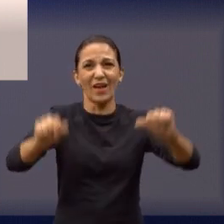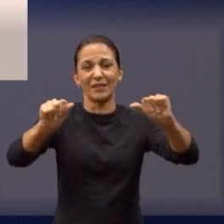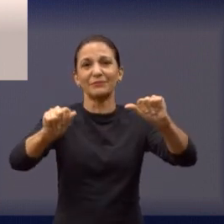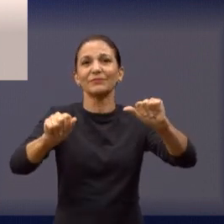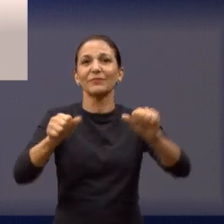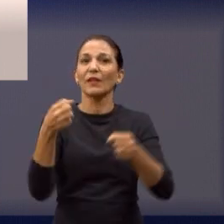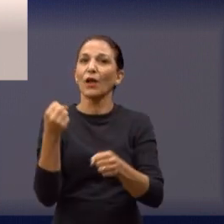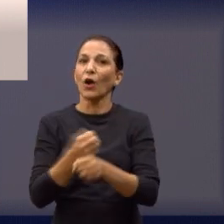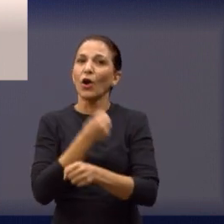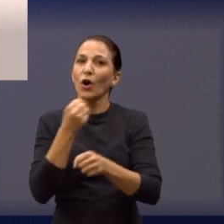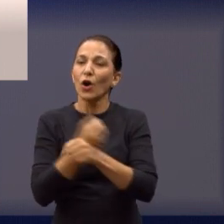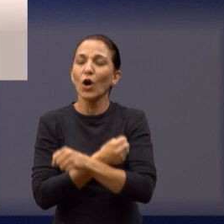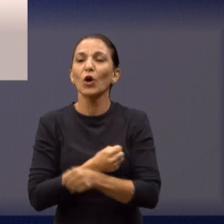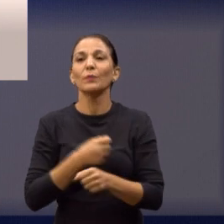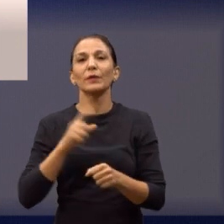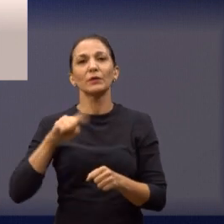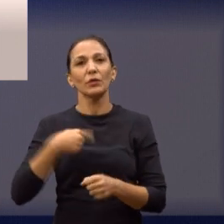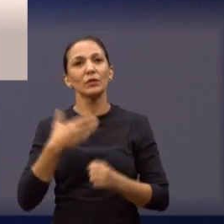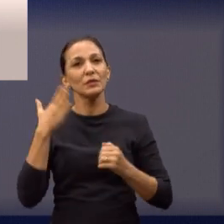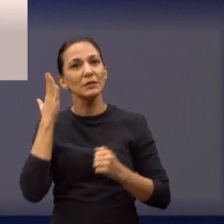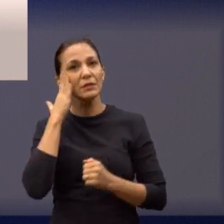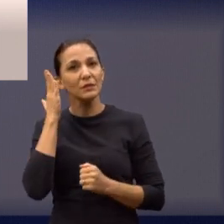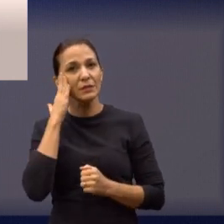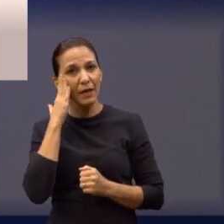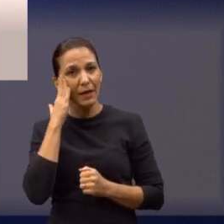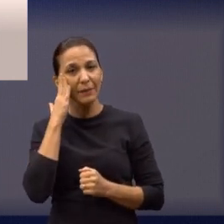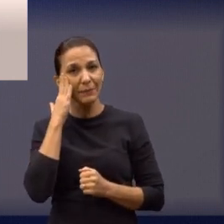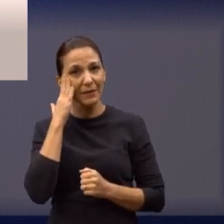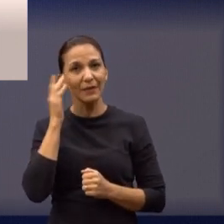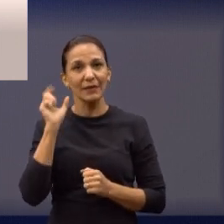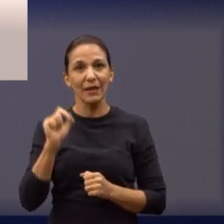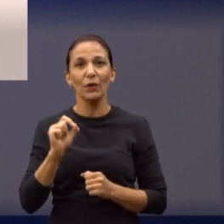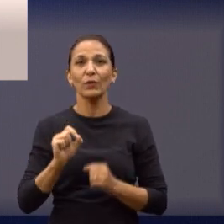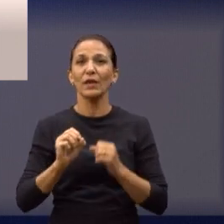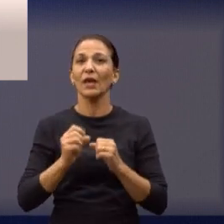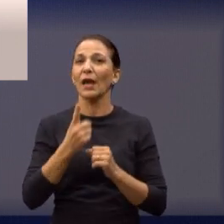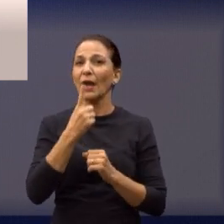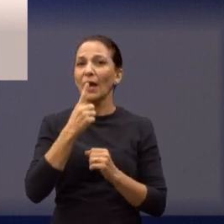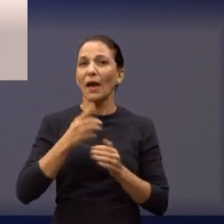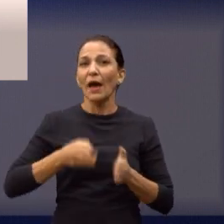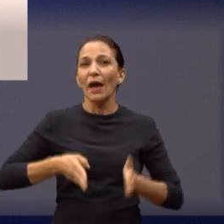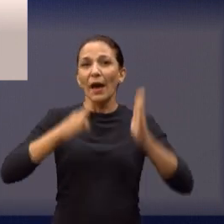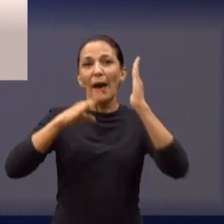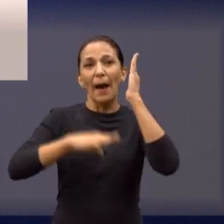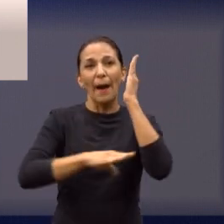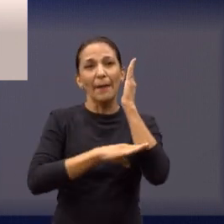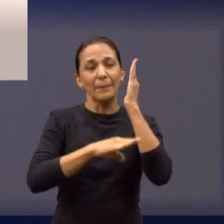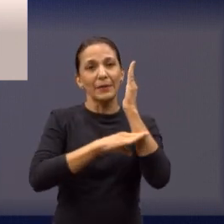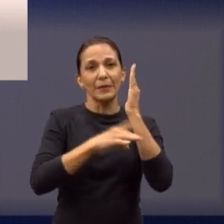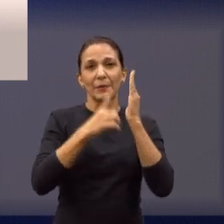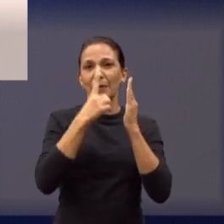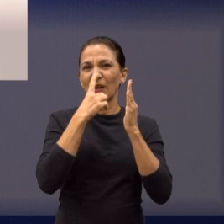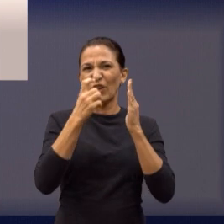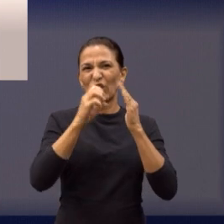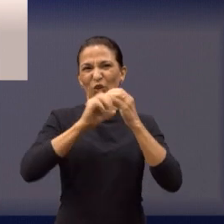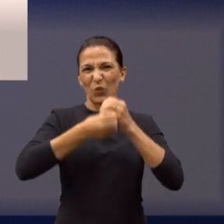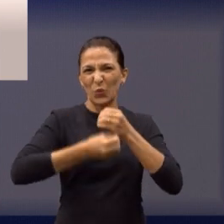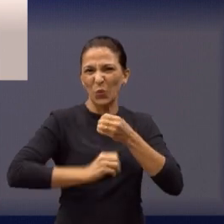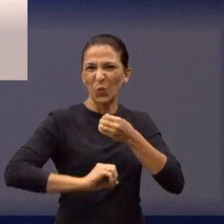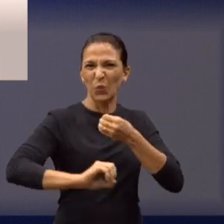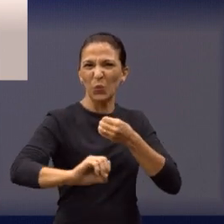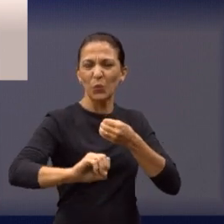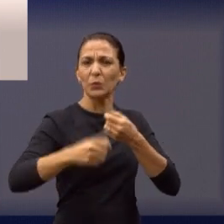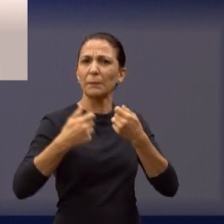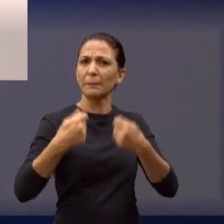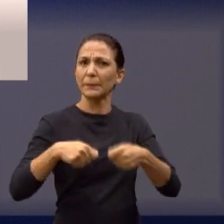da coleta dos esgotos dos apartamentos precisa coletar porque se jogar na rede ali onde tem as residência